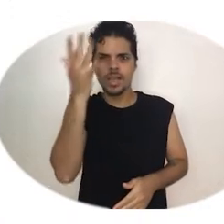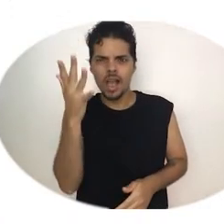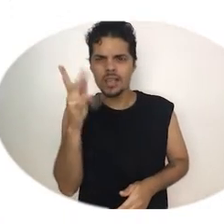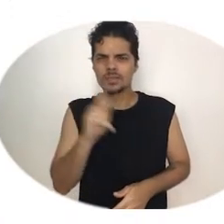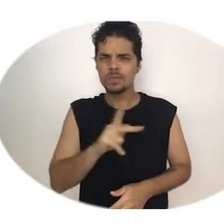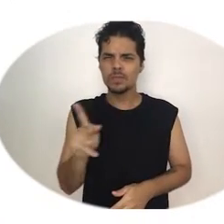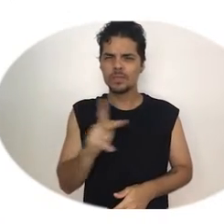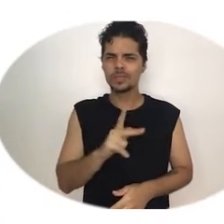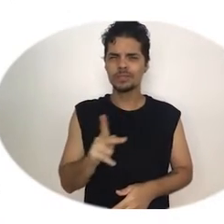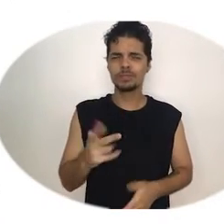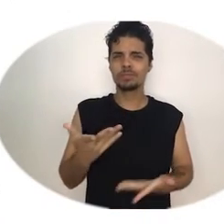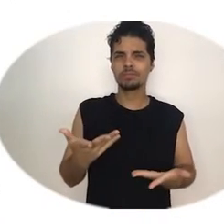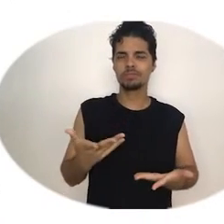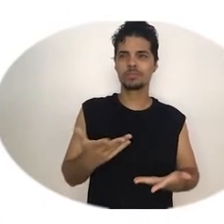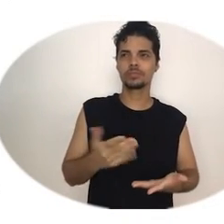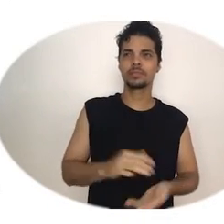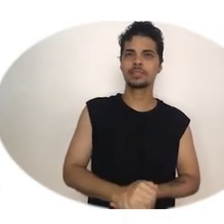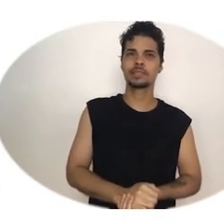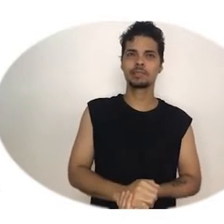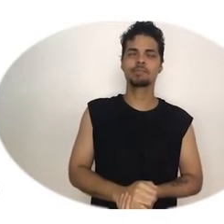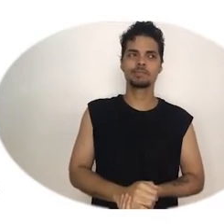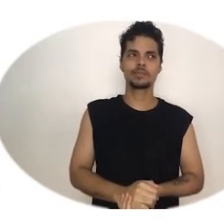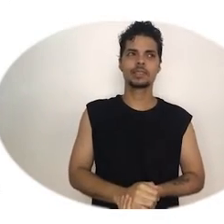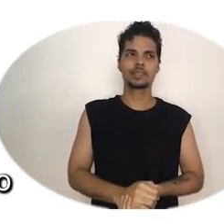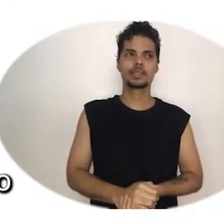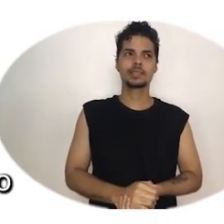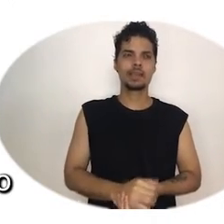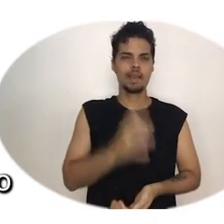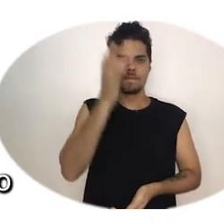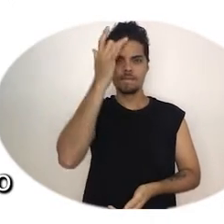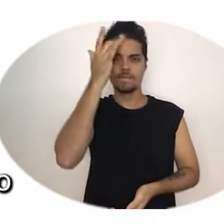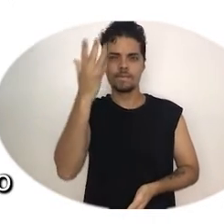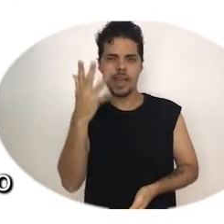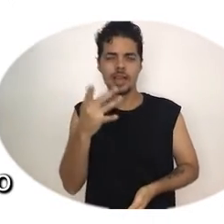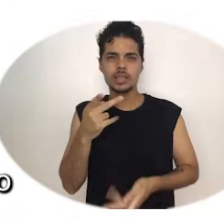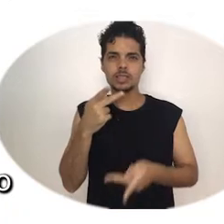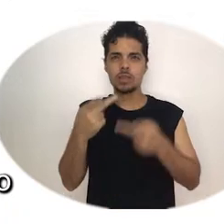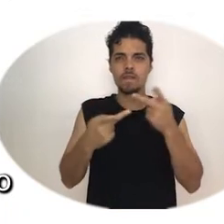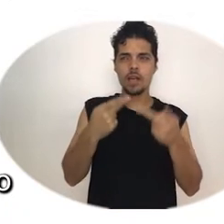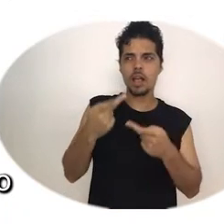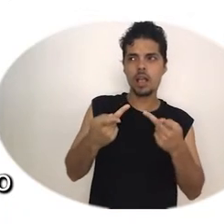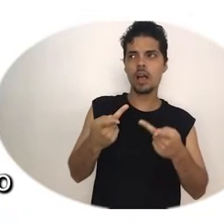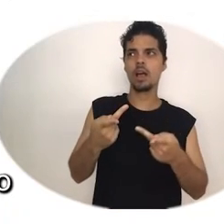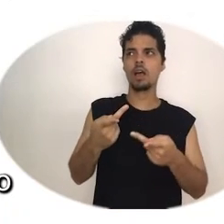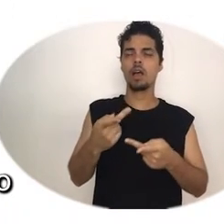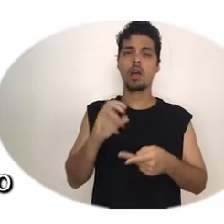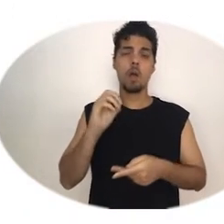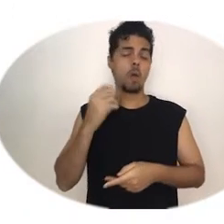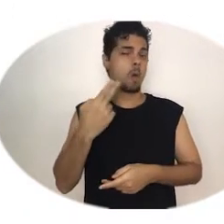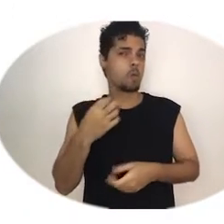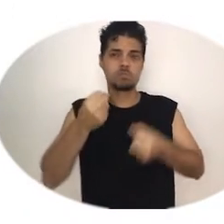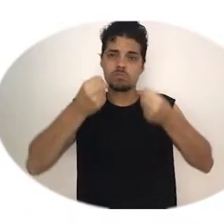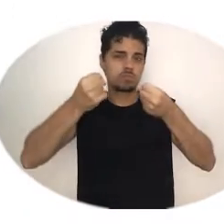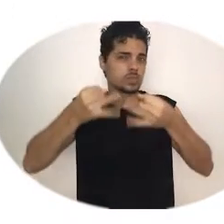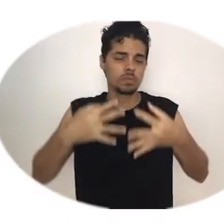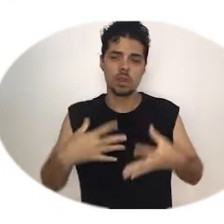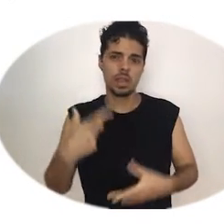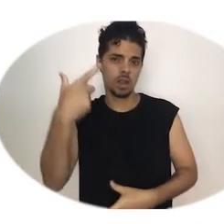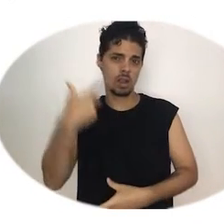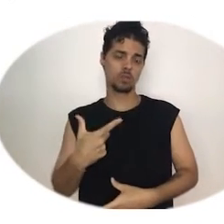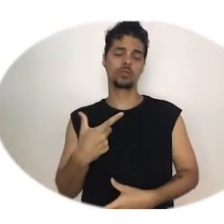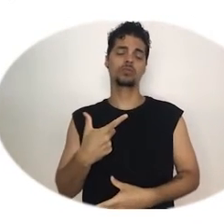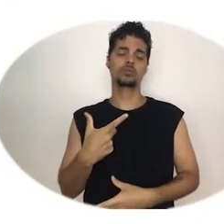que eu sou e é o que eu faço, e difícil quando a gente tem que elaborar, quando a gente tem que transformar essa pergunta em algo reflexivo